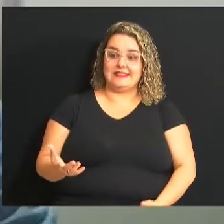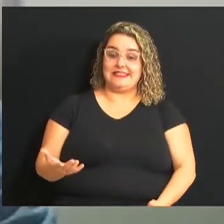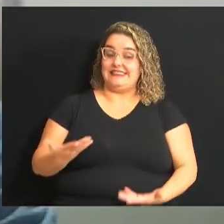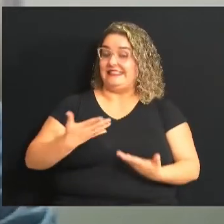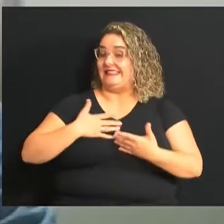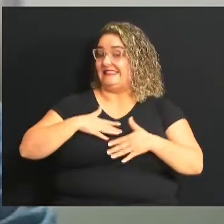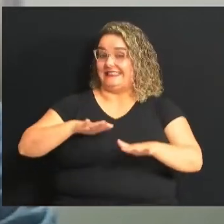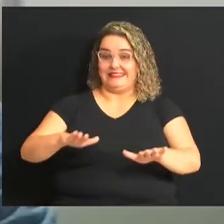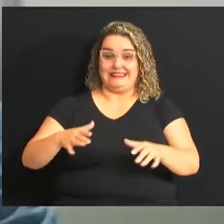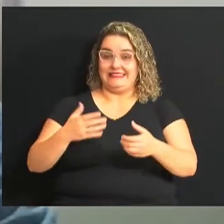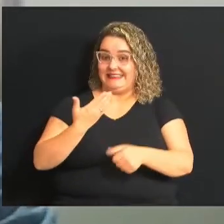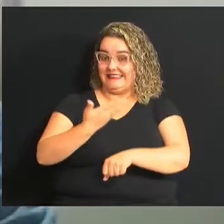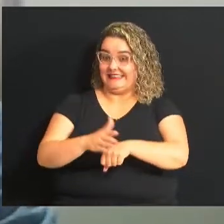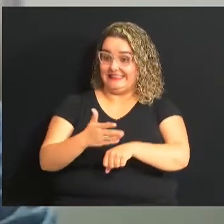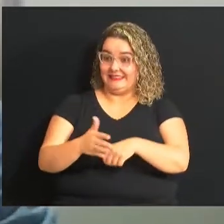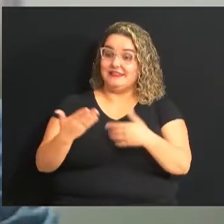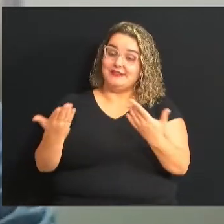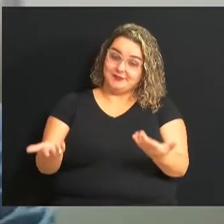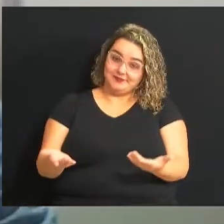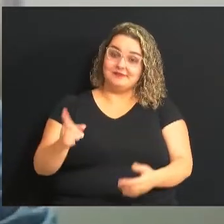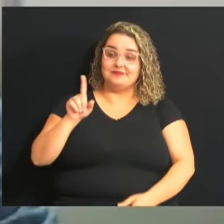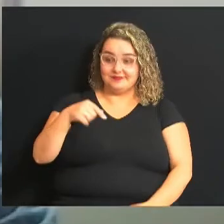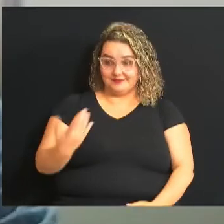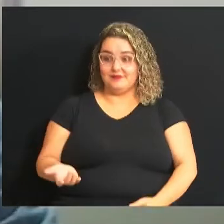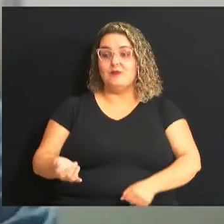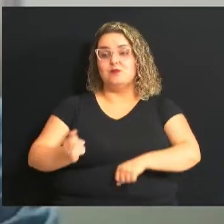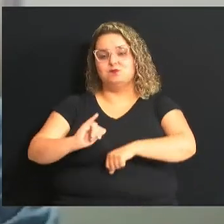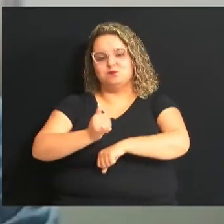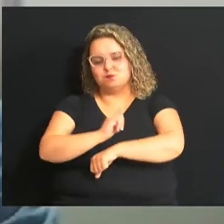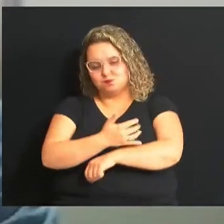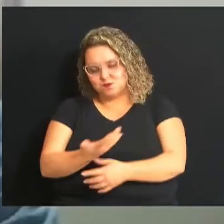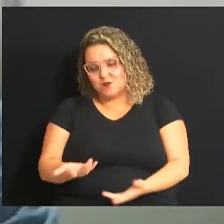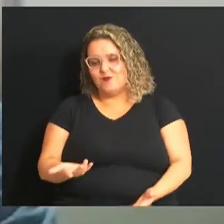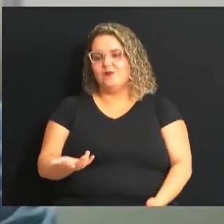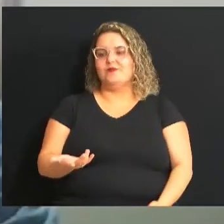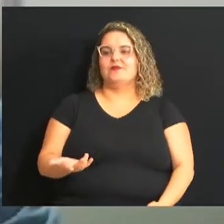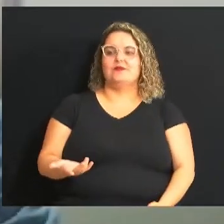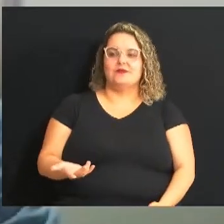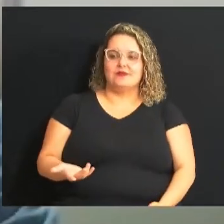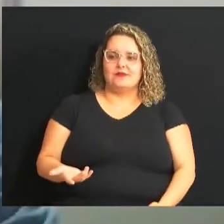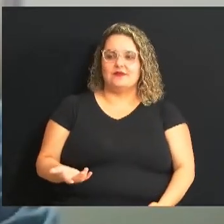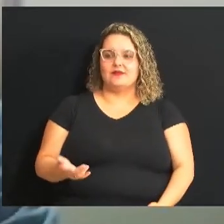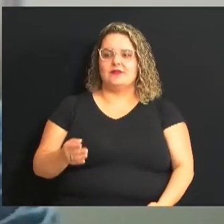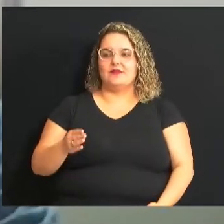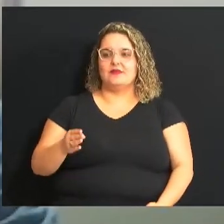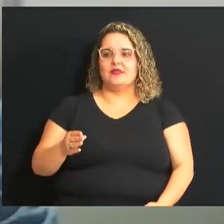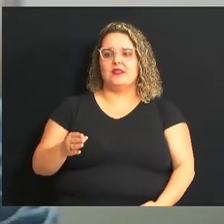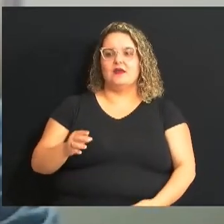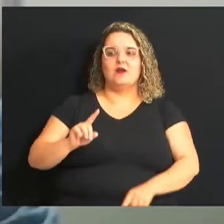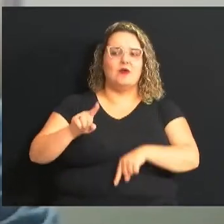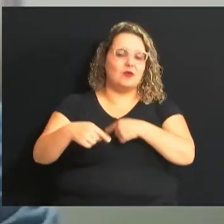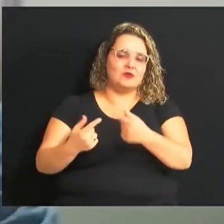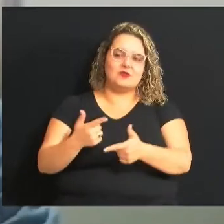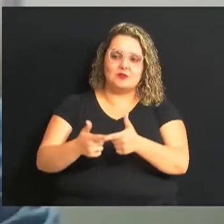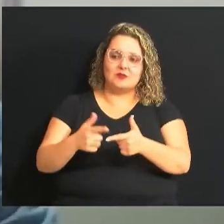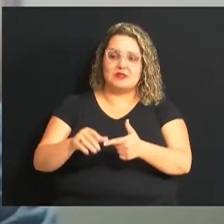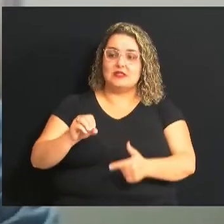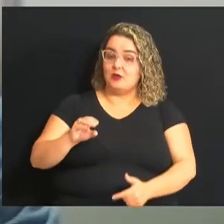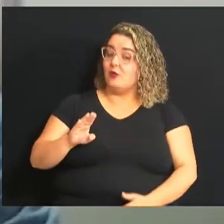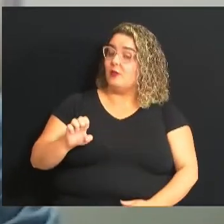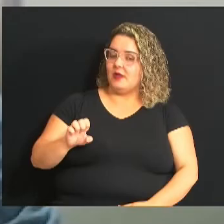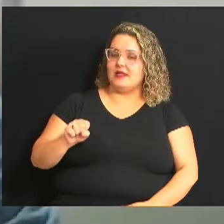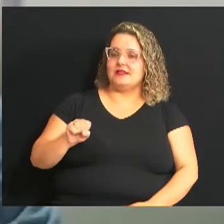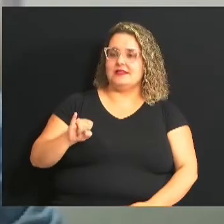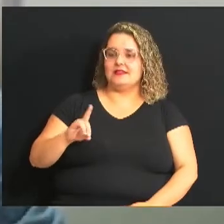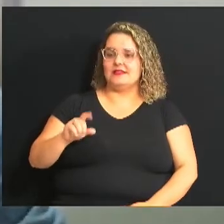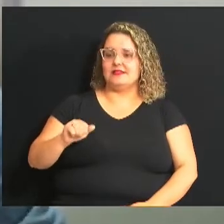Por isso que acaba acarretando aí no excesso de peso, graus de obesidade, enfim. Então, muito boa tarde e